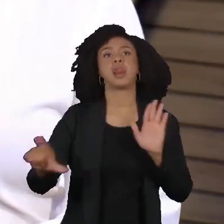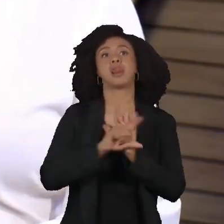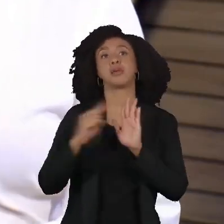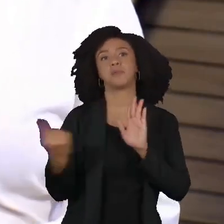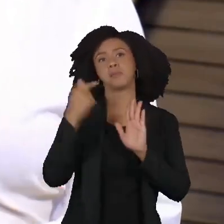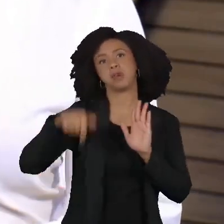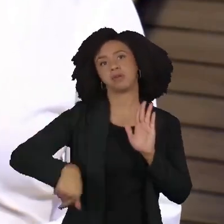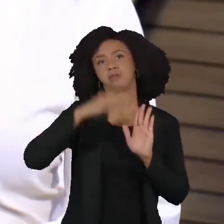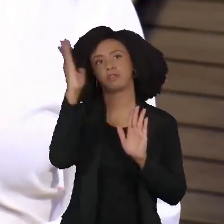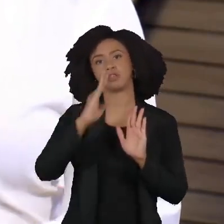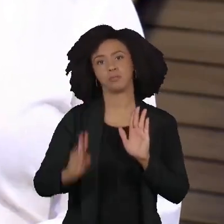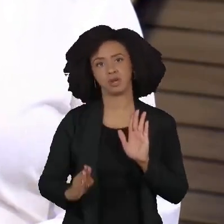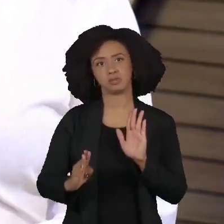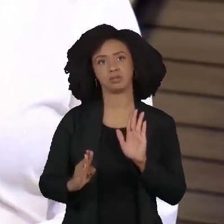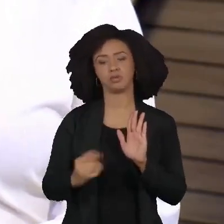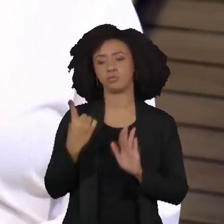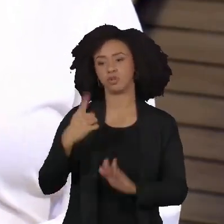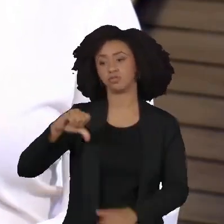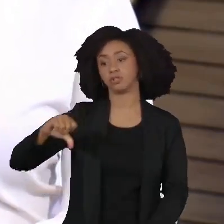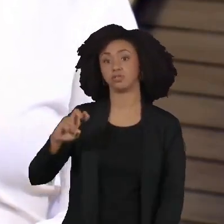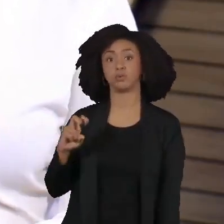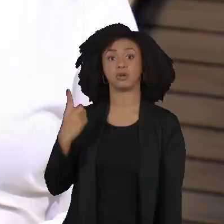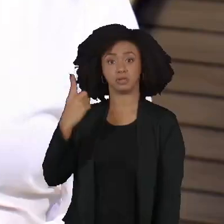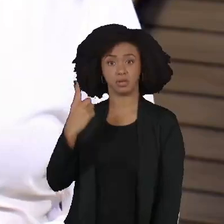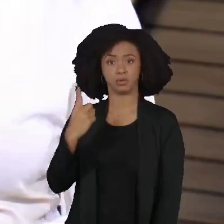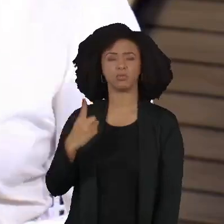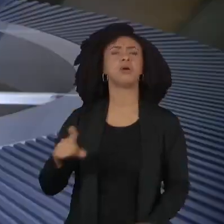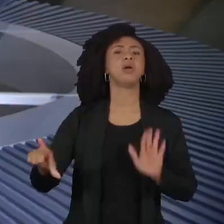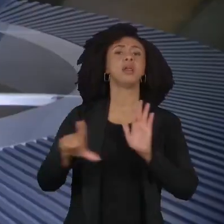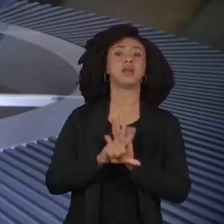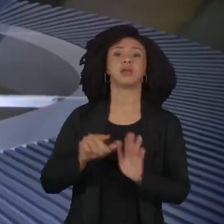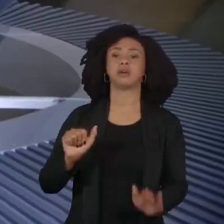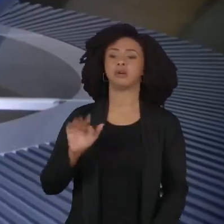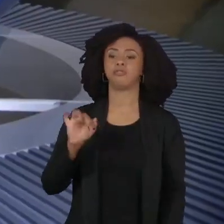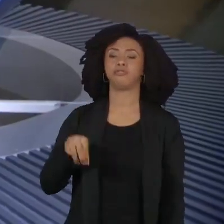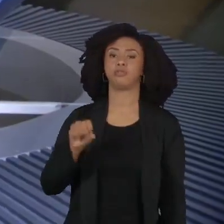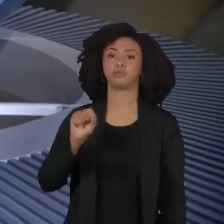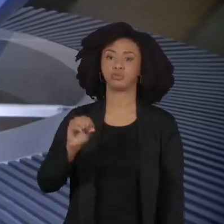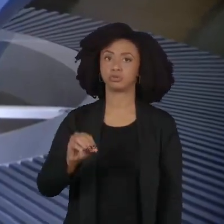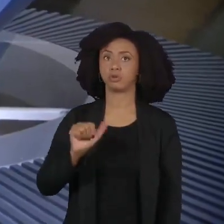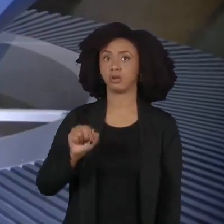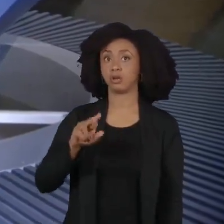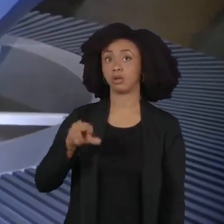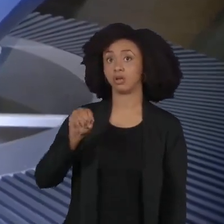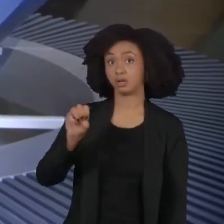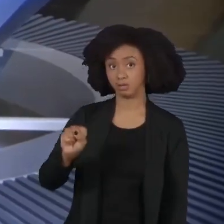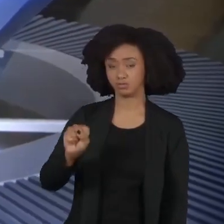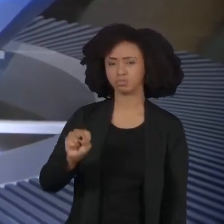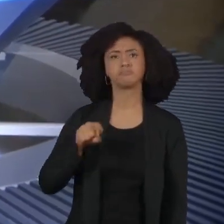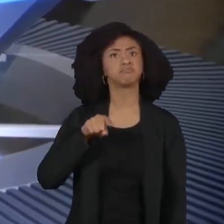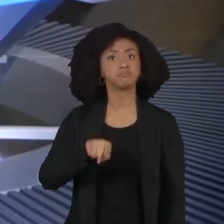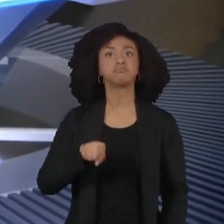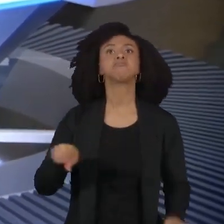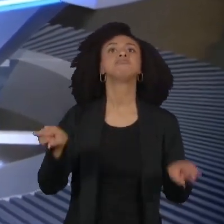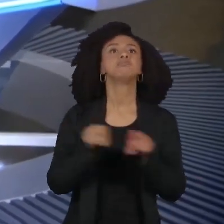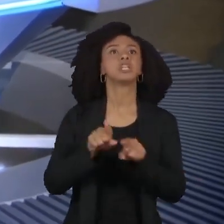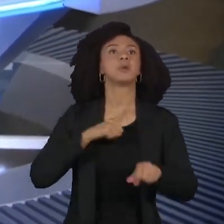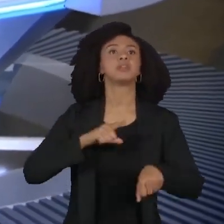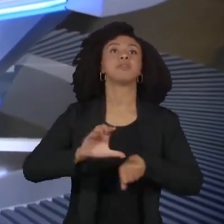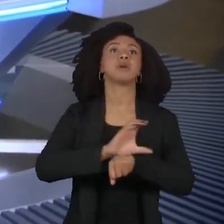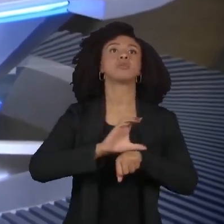em 1951, a Lei Afonso Arinos. E, além dela, um marco importante veio com a Constituição